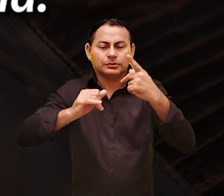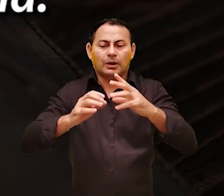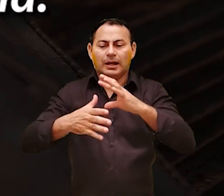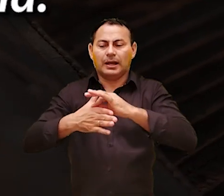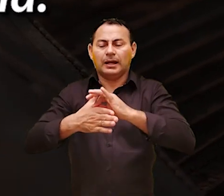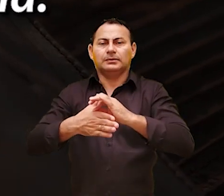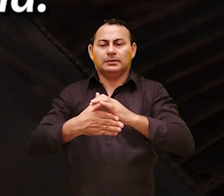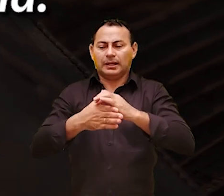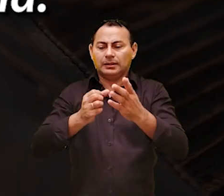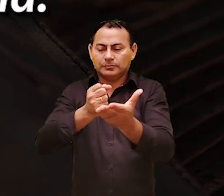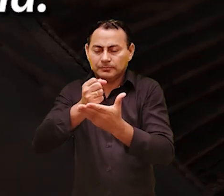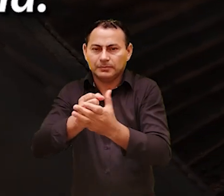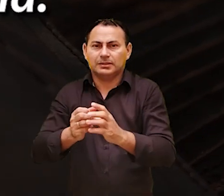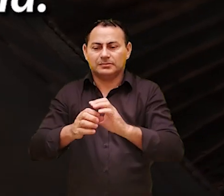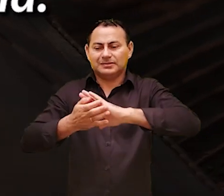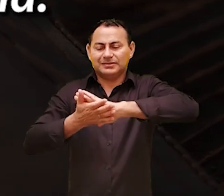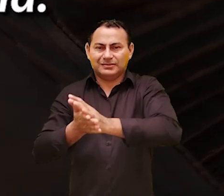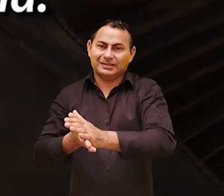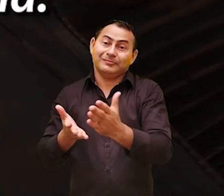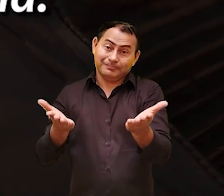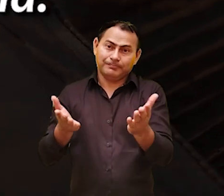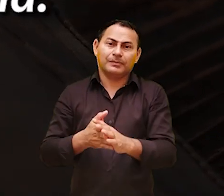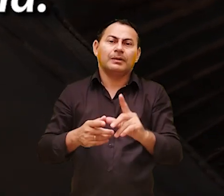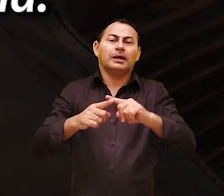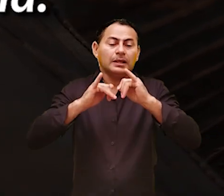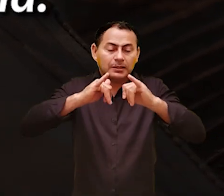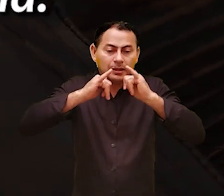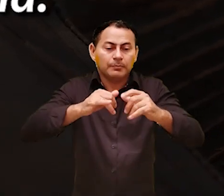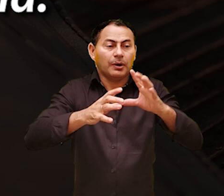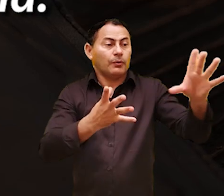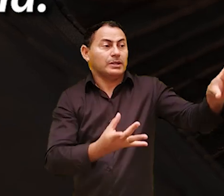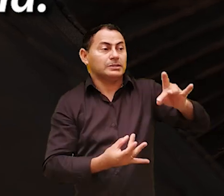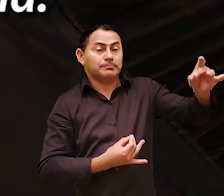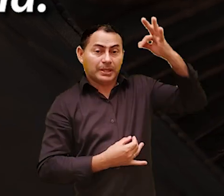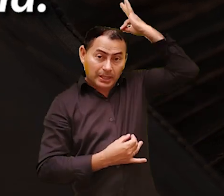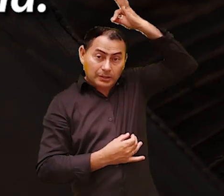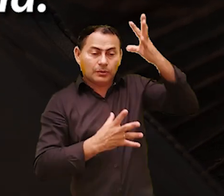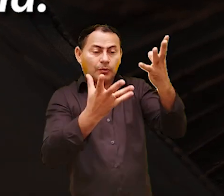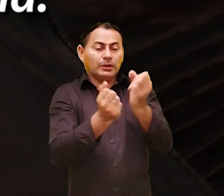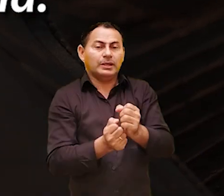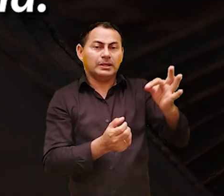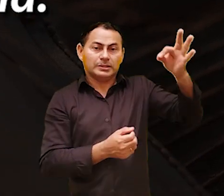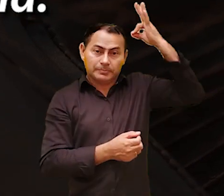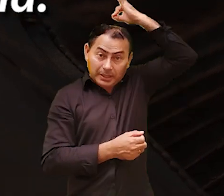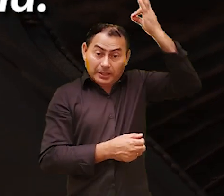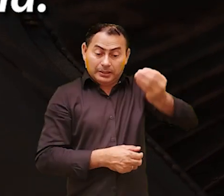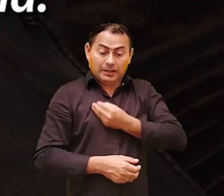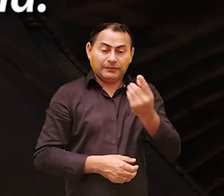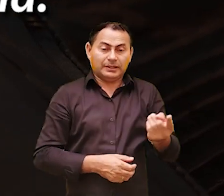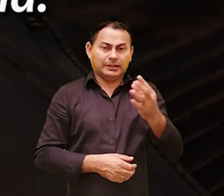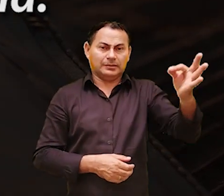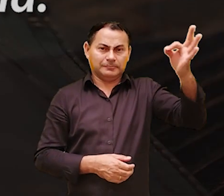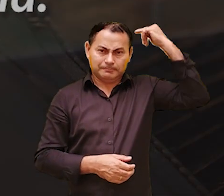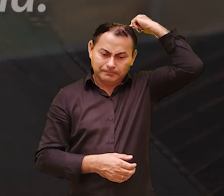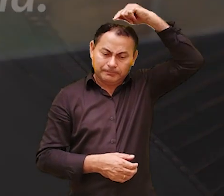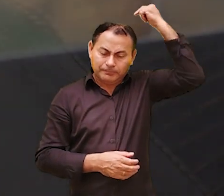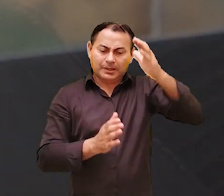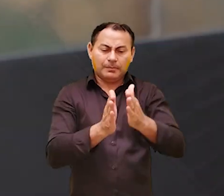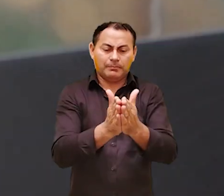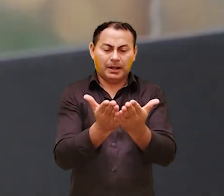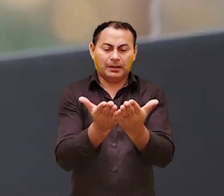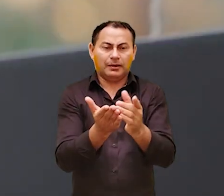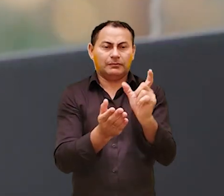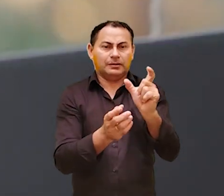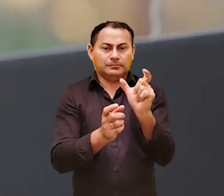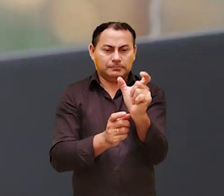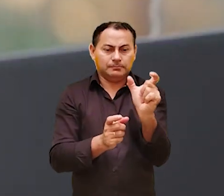semeia para a sua carne, da carne colherá destruição. Mas quem semeia para o Espírito, do Espírito colherá a vida eterna. Essas